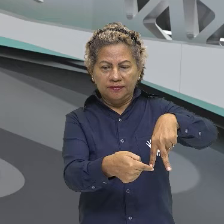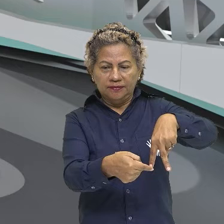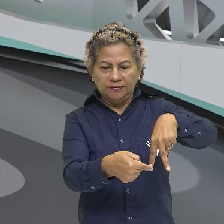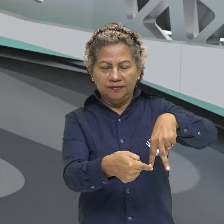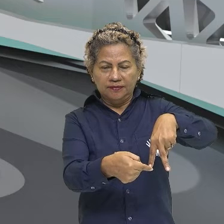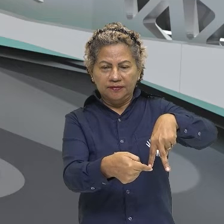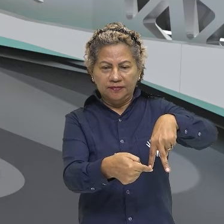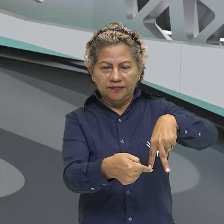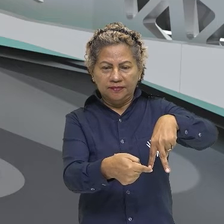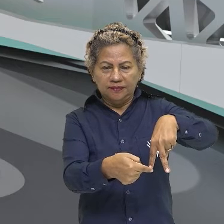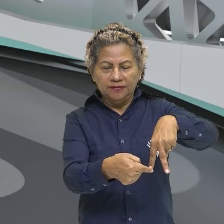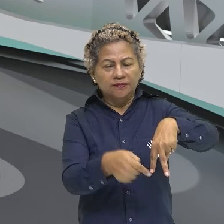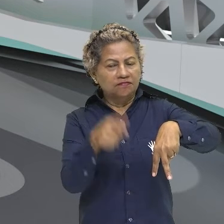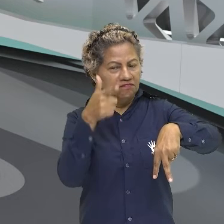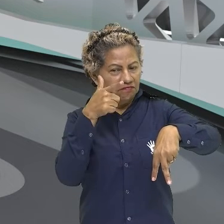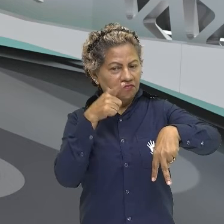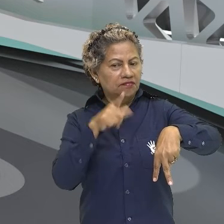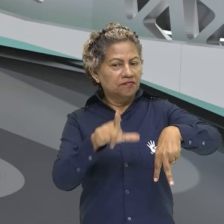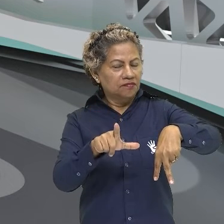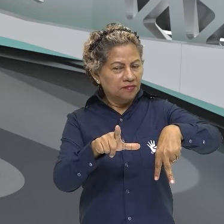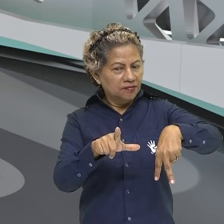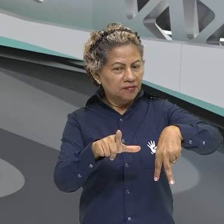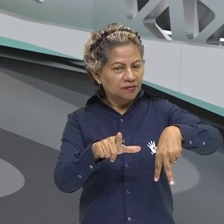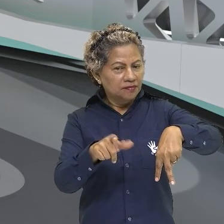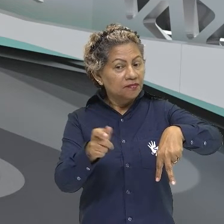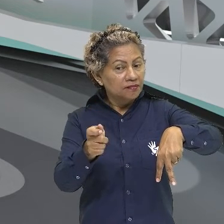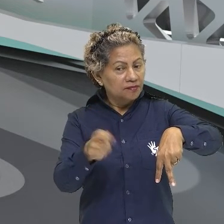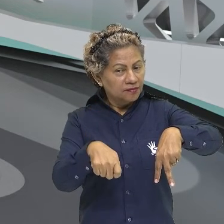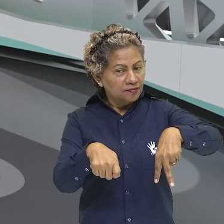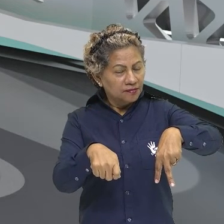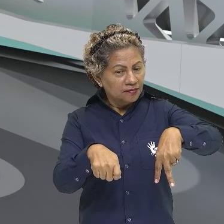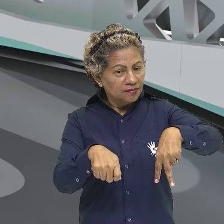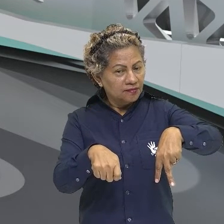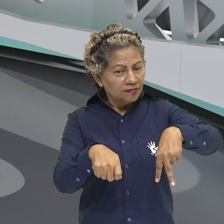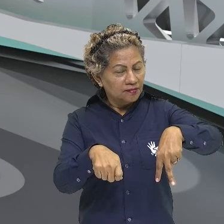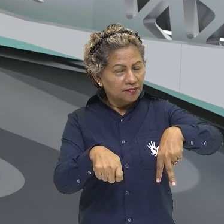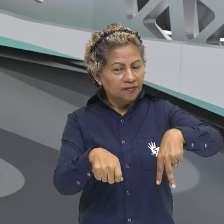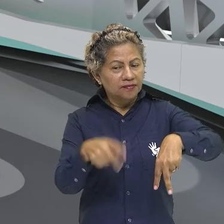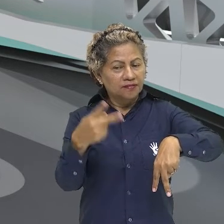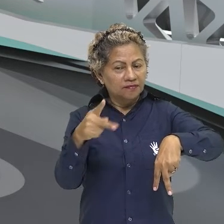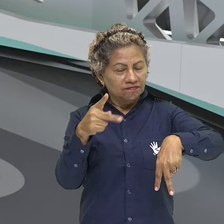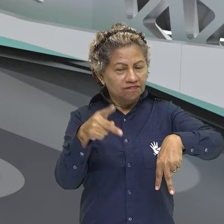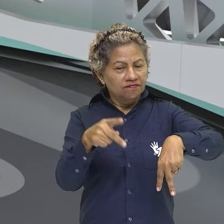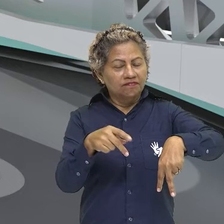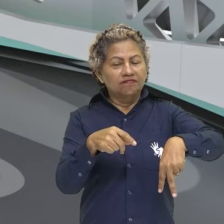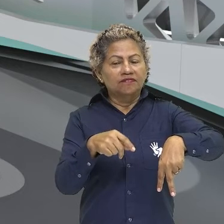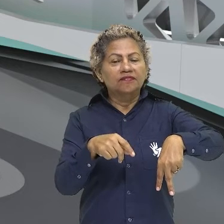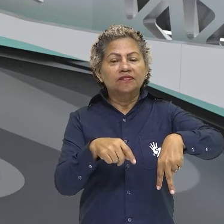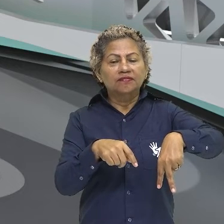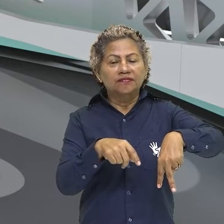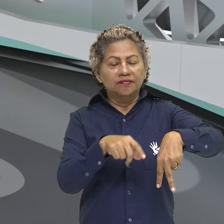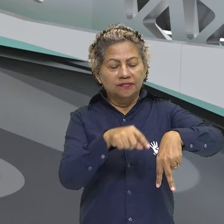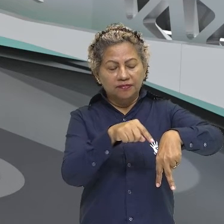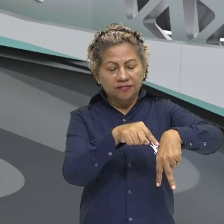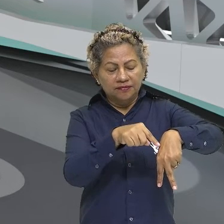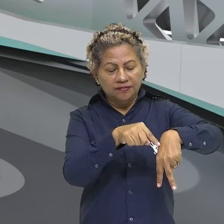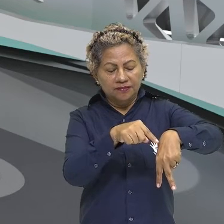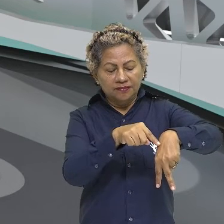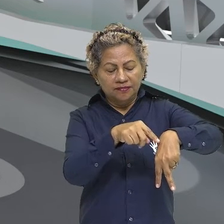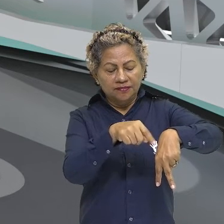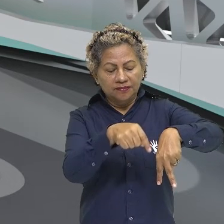na ponta do pé. E aí, esse é um alongamento estático, né? Fica contando lá, toca lá na ponta do pé e